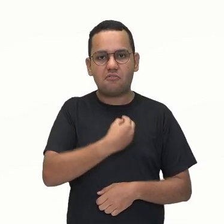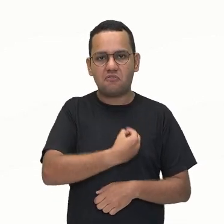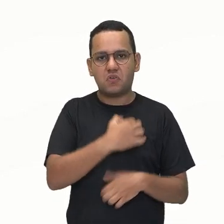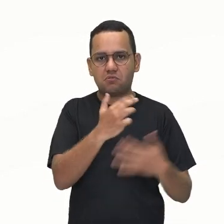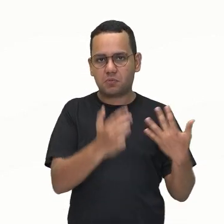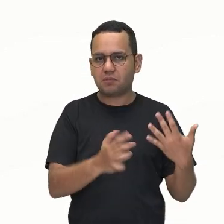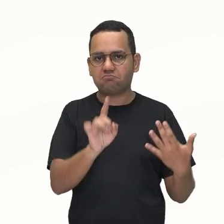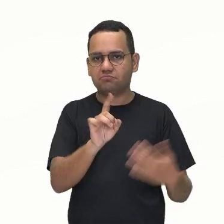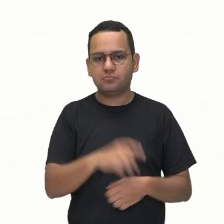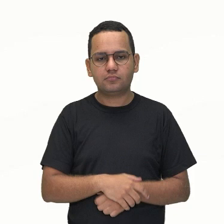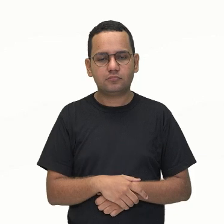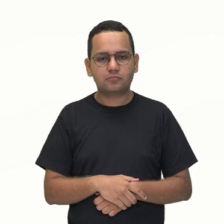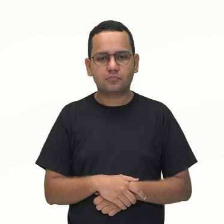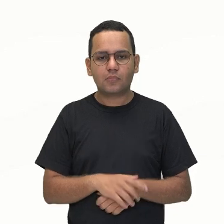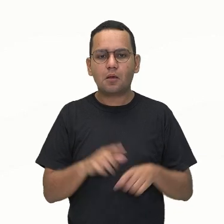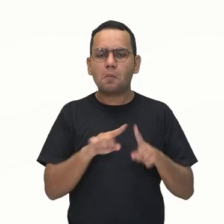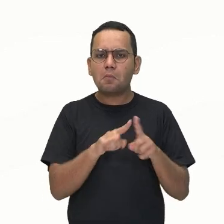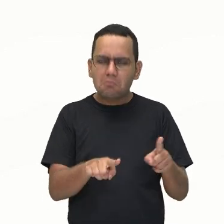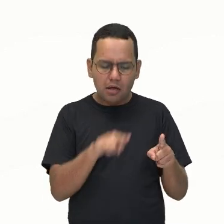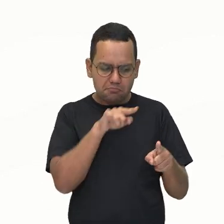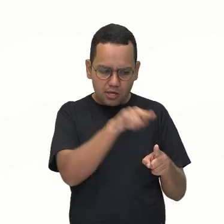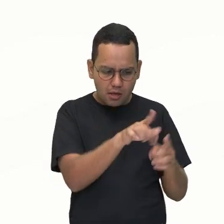Terra foi sofrendo